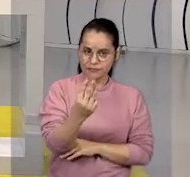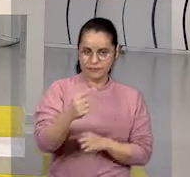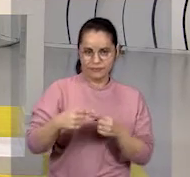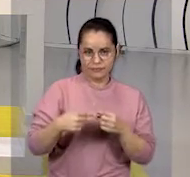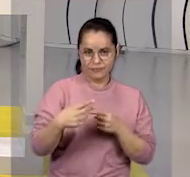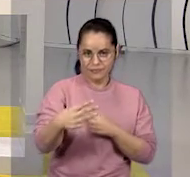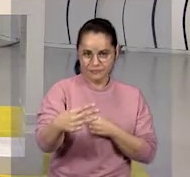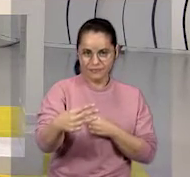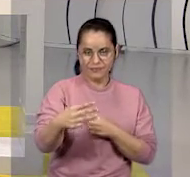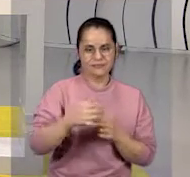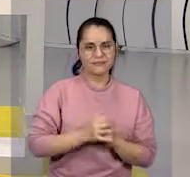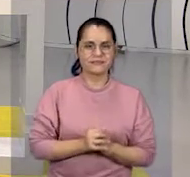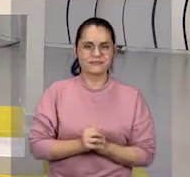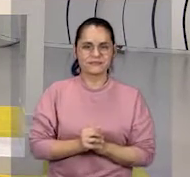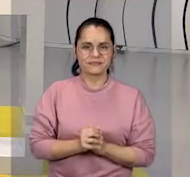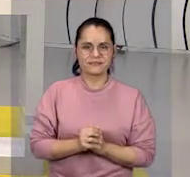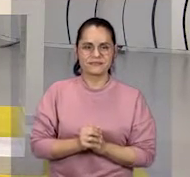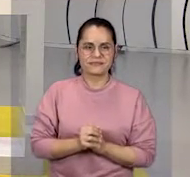semana 3,